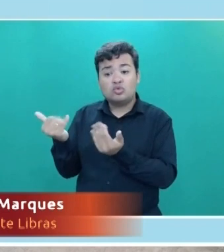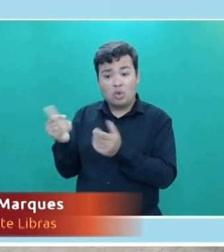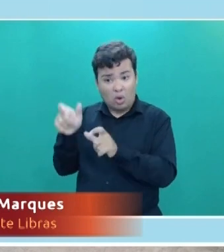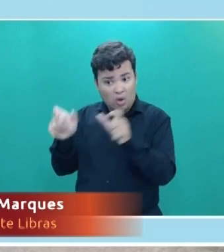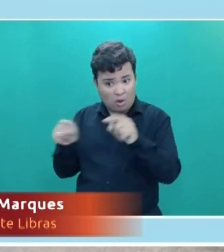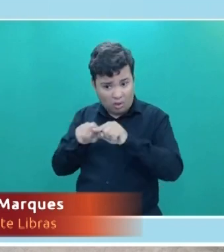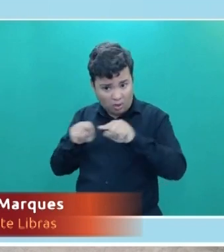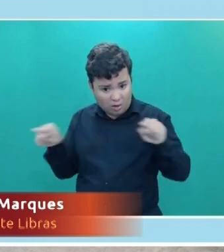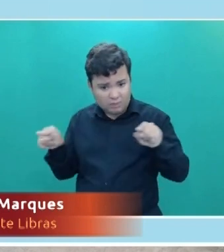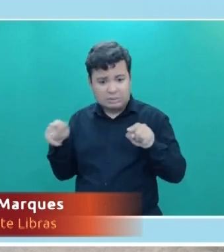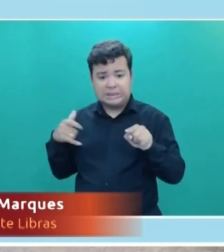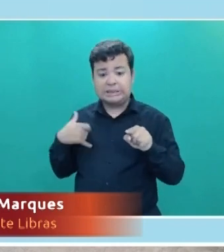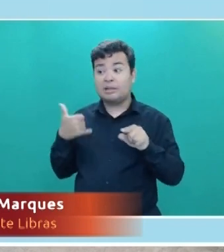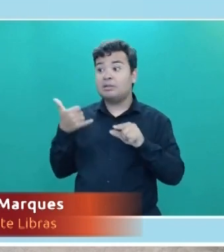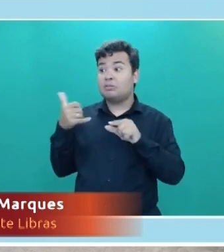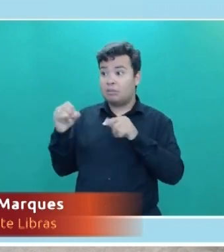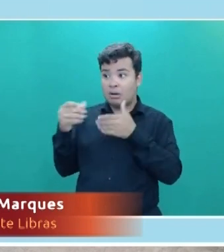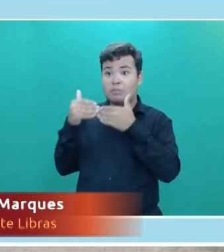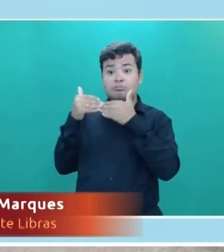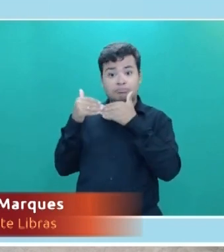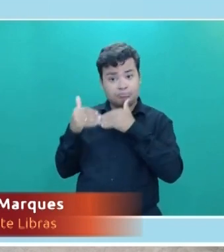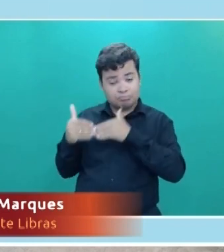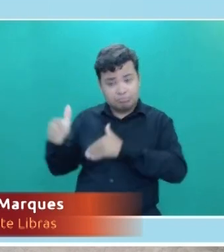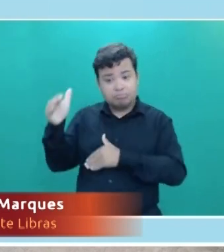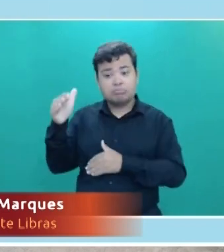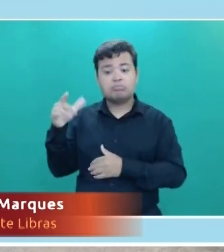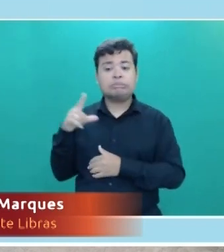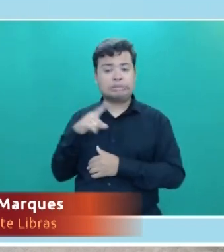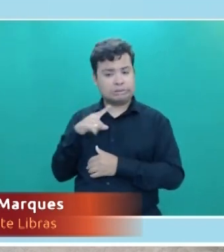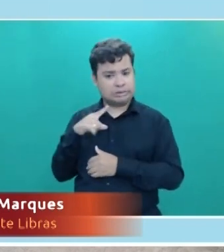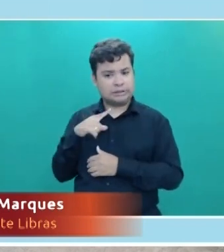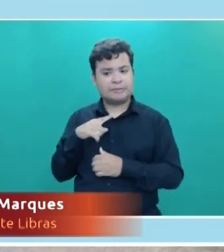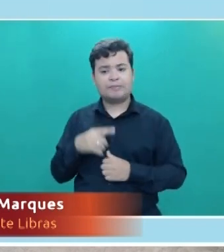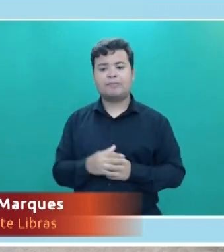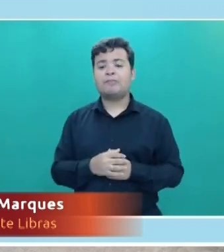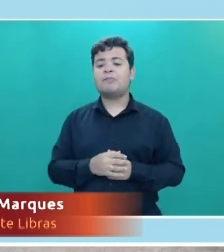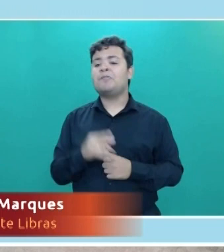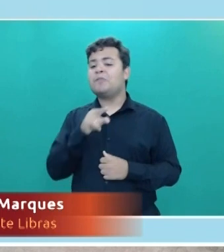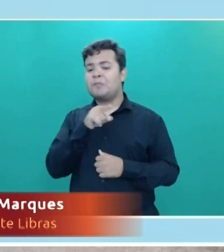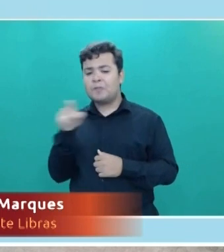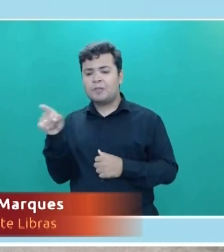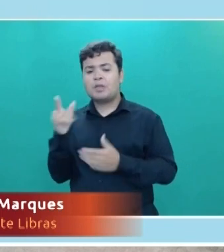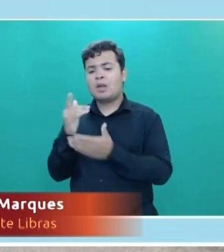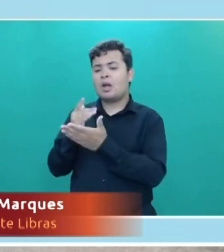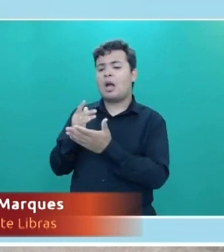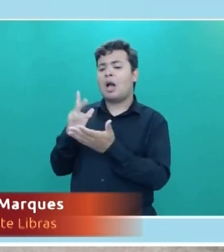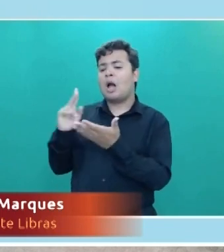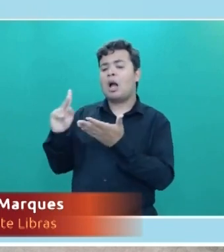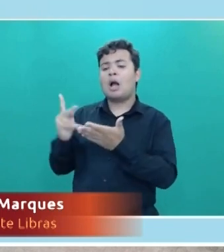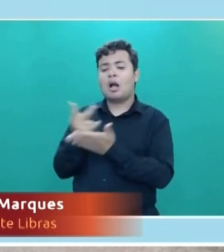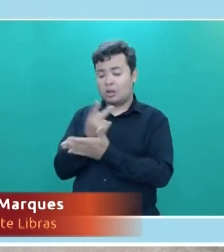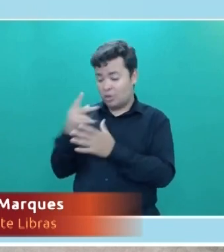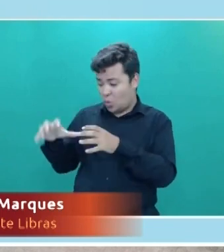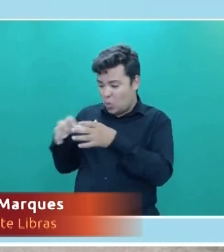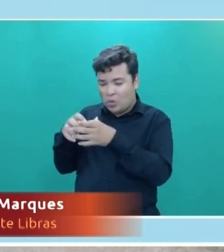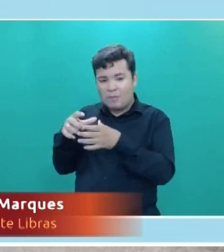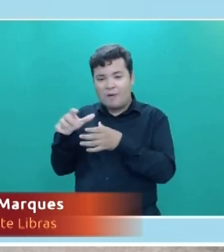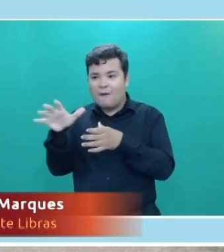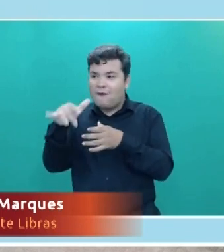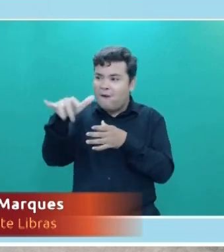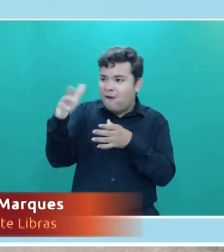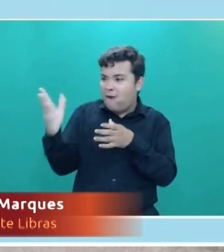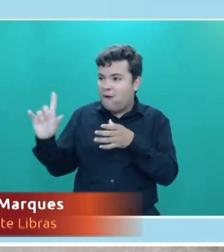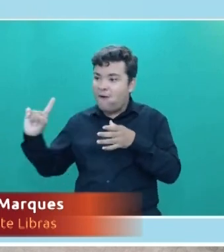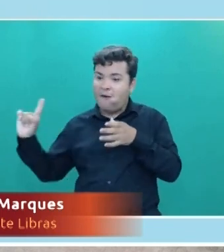partir dos 10 anos de idade, onde quando eles começam a ser capturados para dentro dessa subcultura,